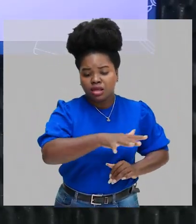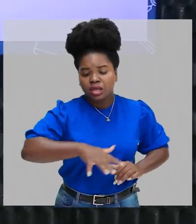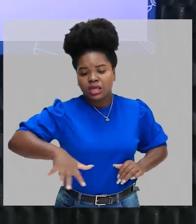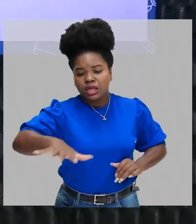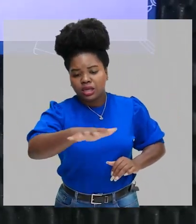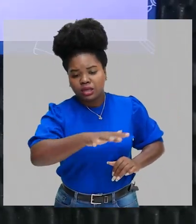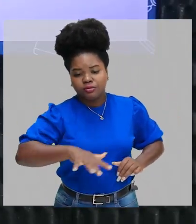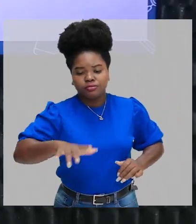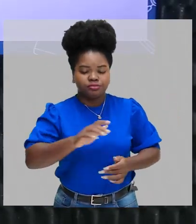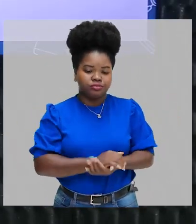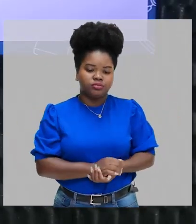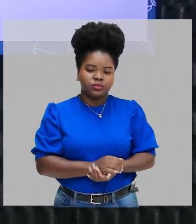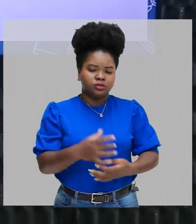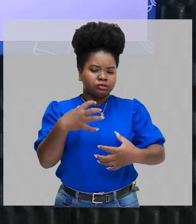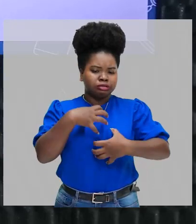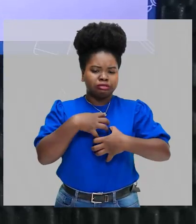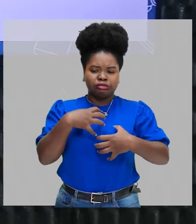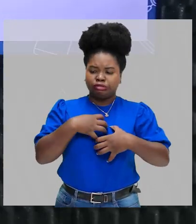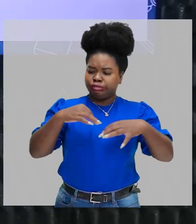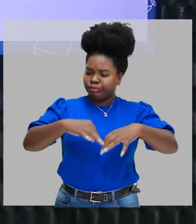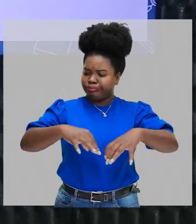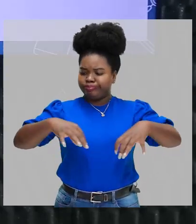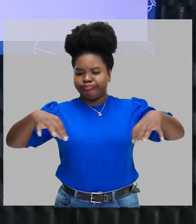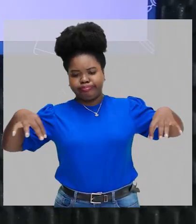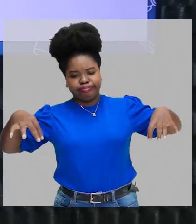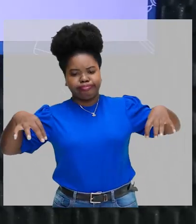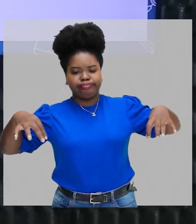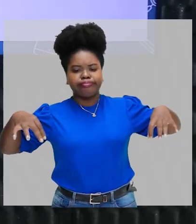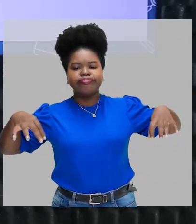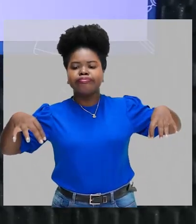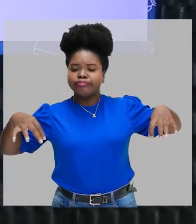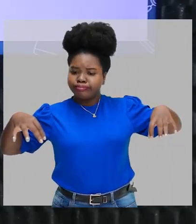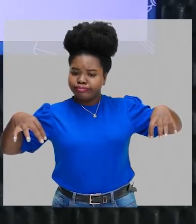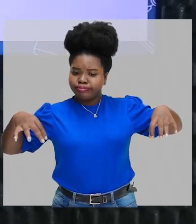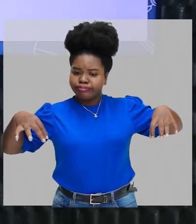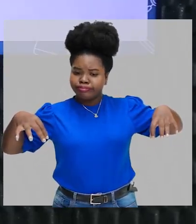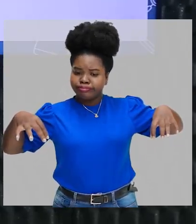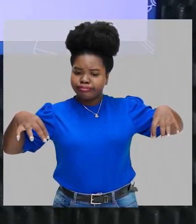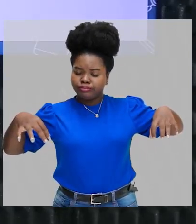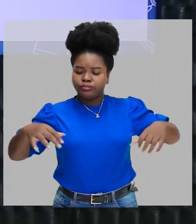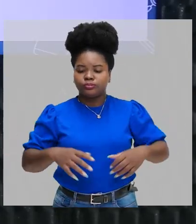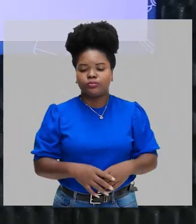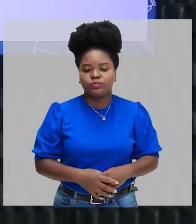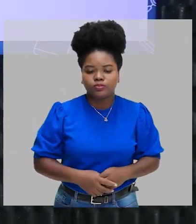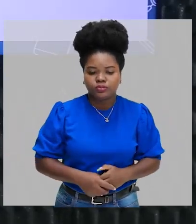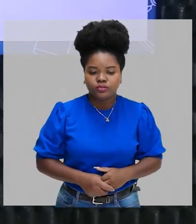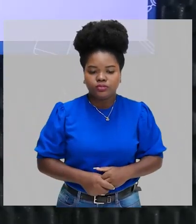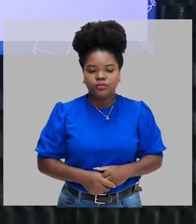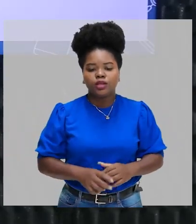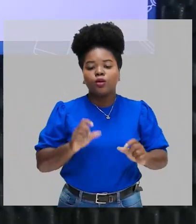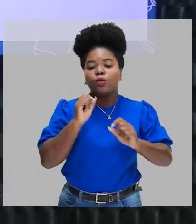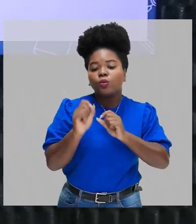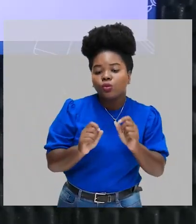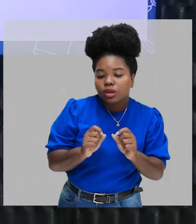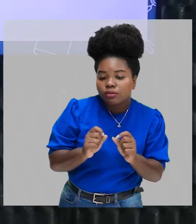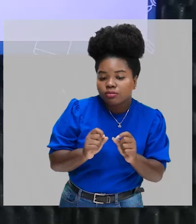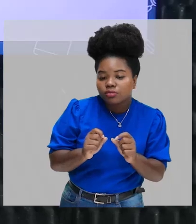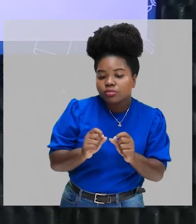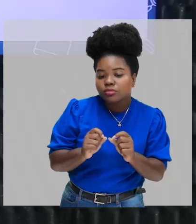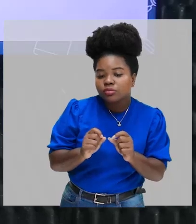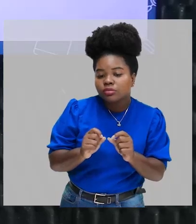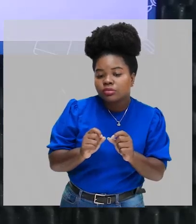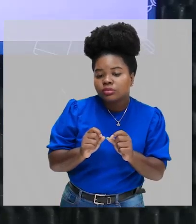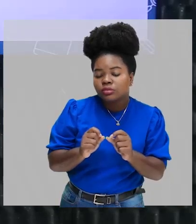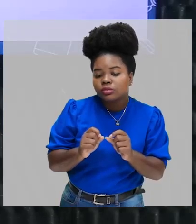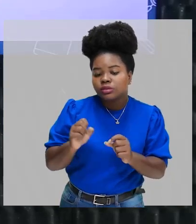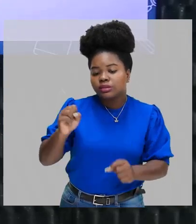de separacionista, o sentimento sectário, né, digamos assim. O que é sectário? É de